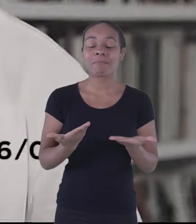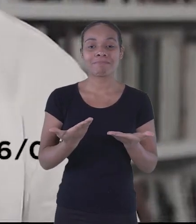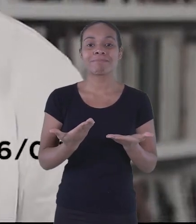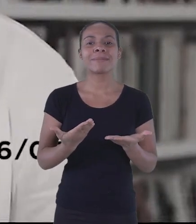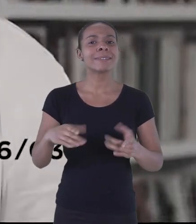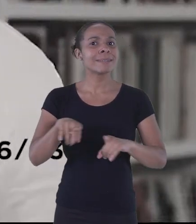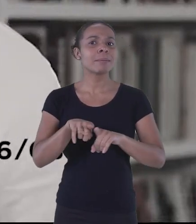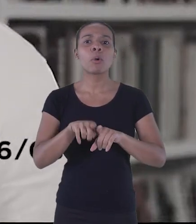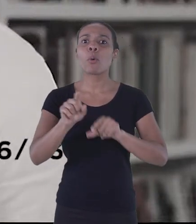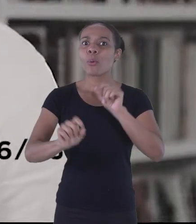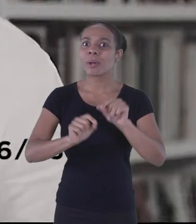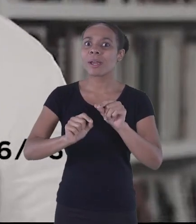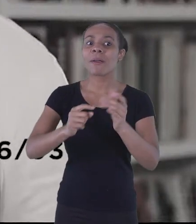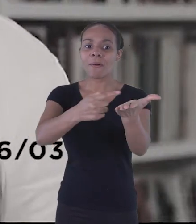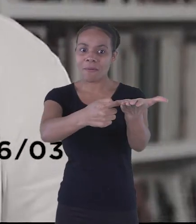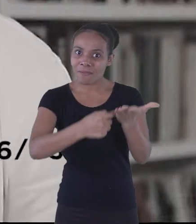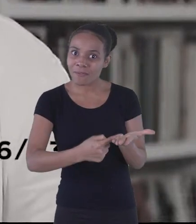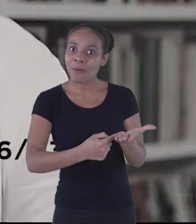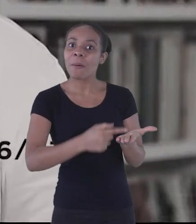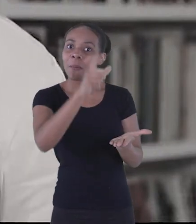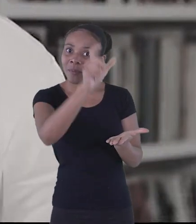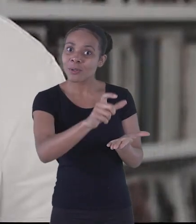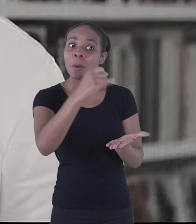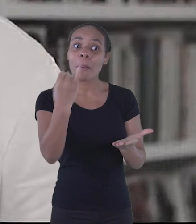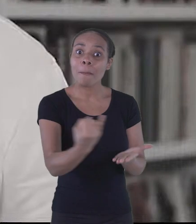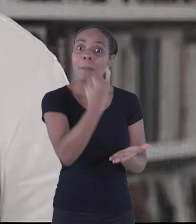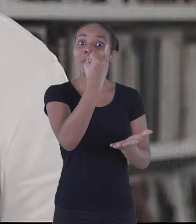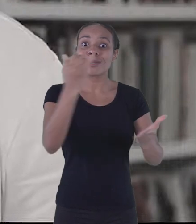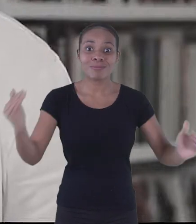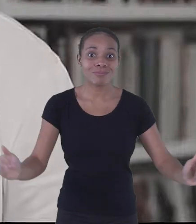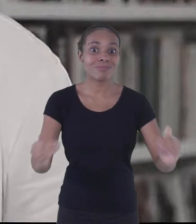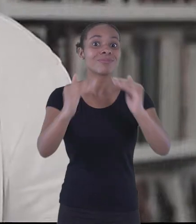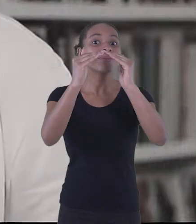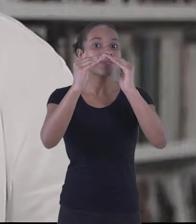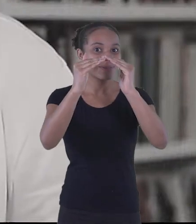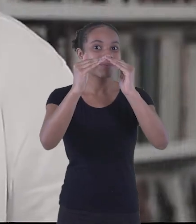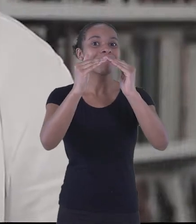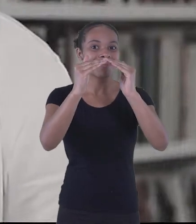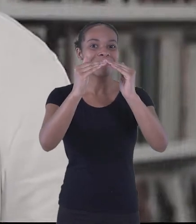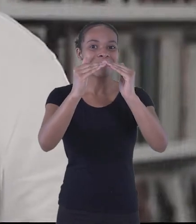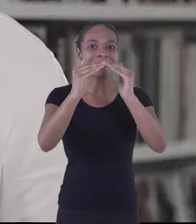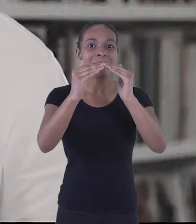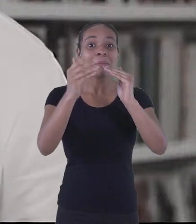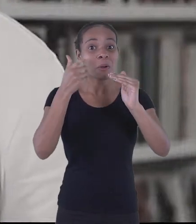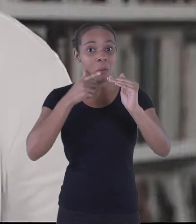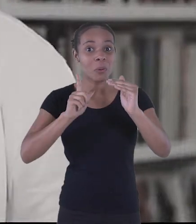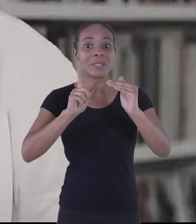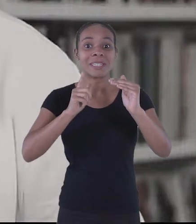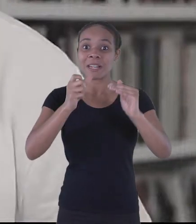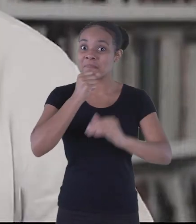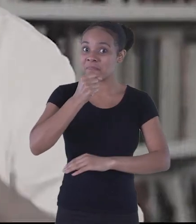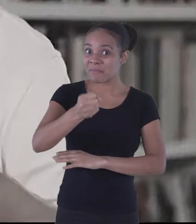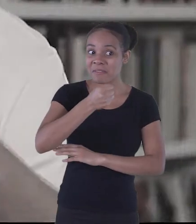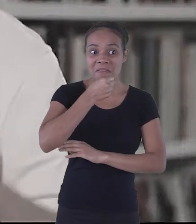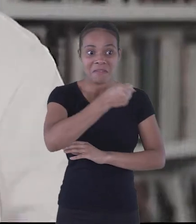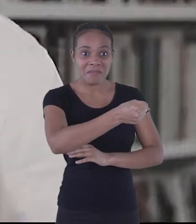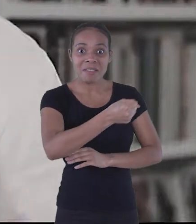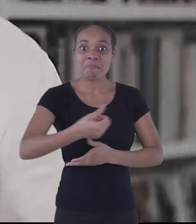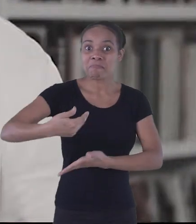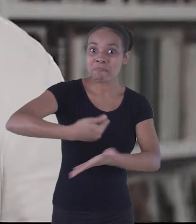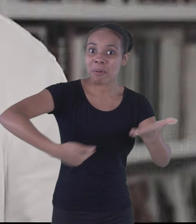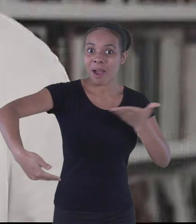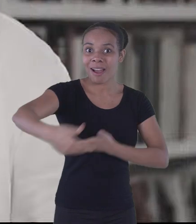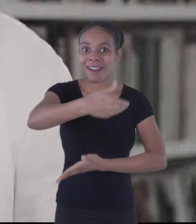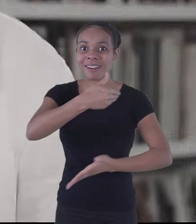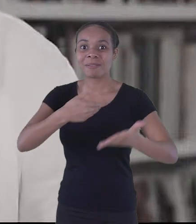também é tão importante quanto para colaborar na entrevista com Luiz Schwartz. Eu queria colocar na tela